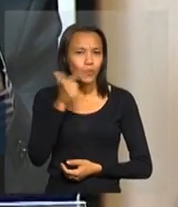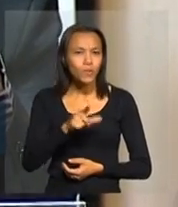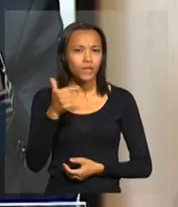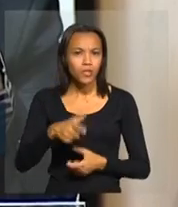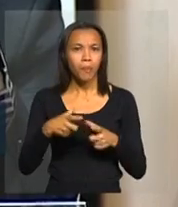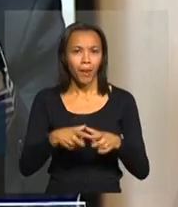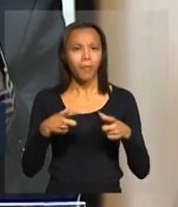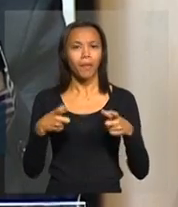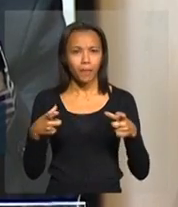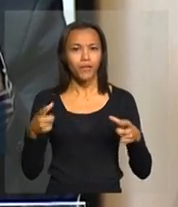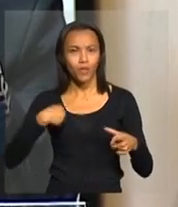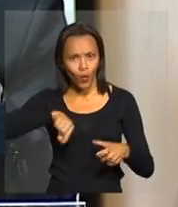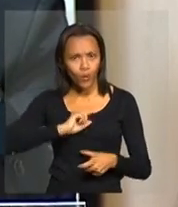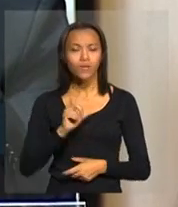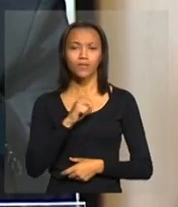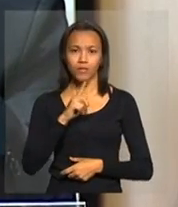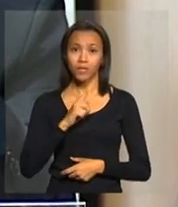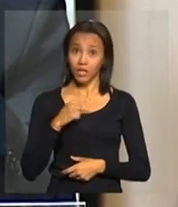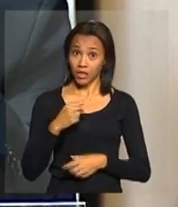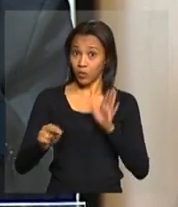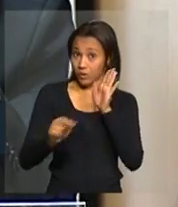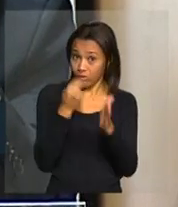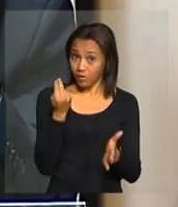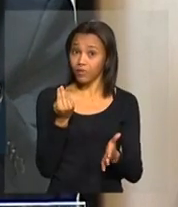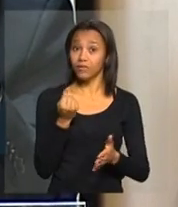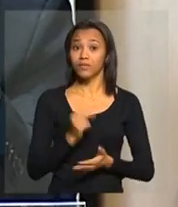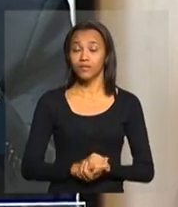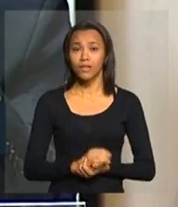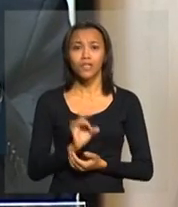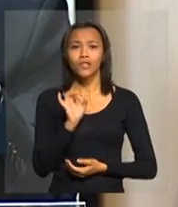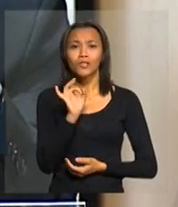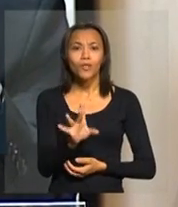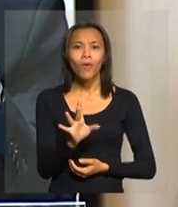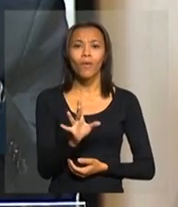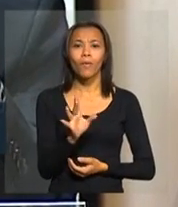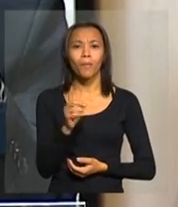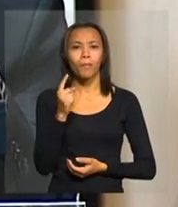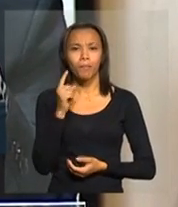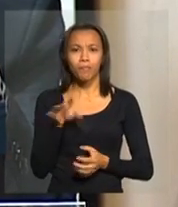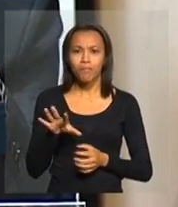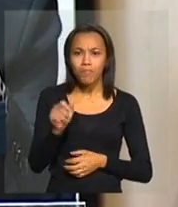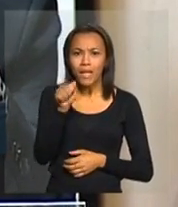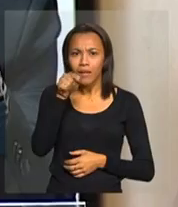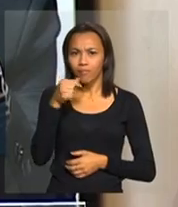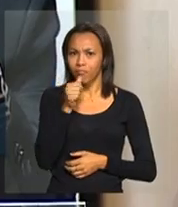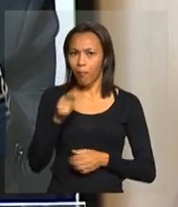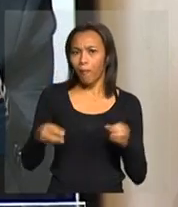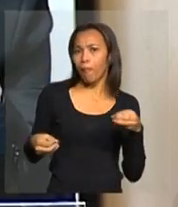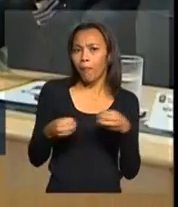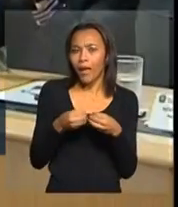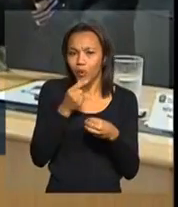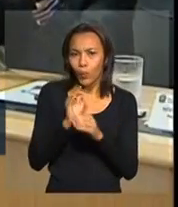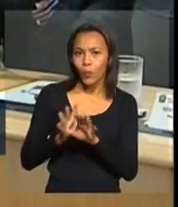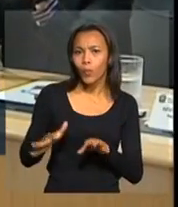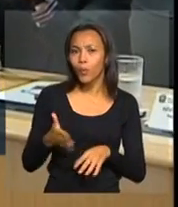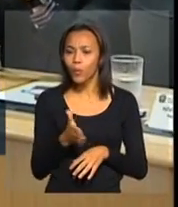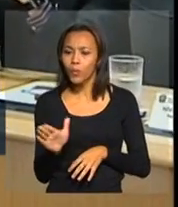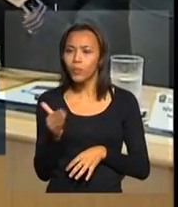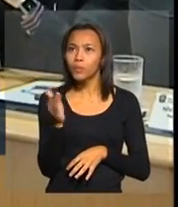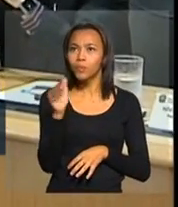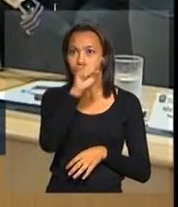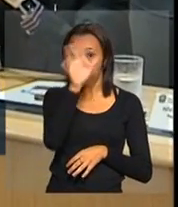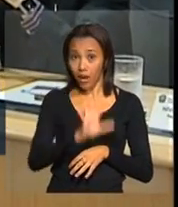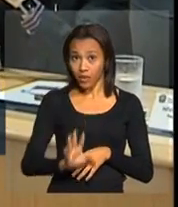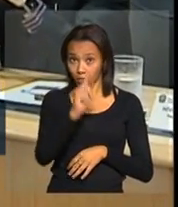estamos conseguindo fazer com que o transplante deixe apenas de existir na chamada faixa litorânea do Brasil e possa atingir